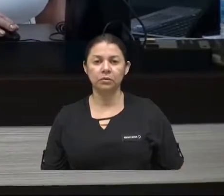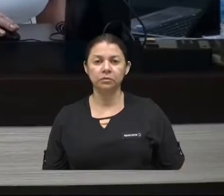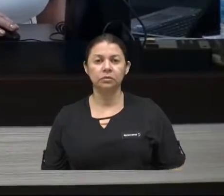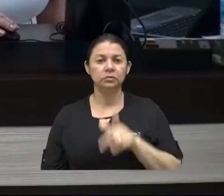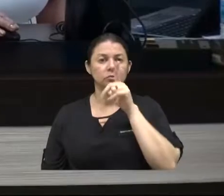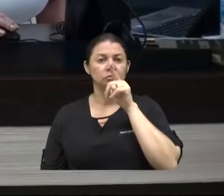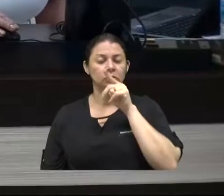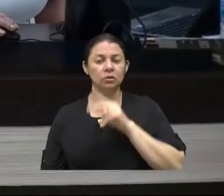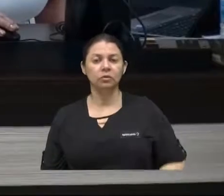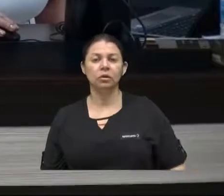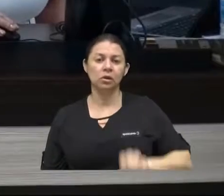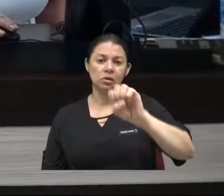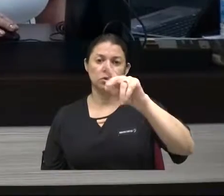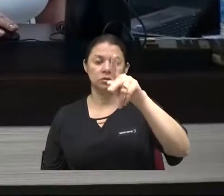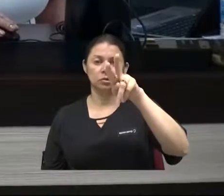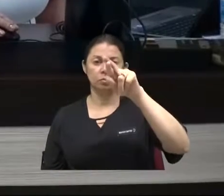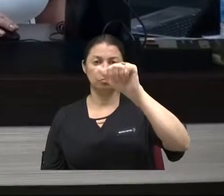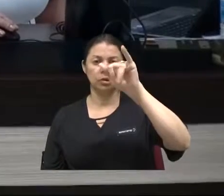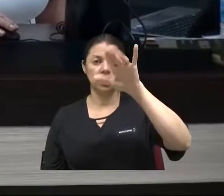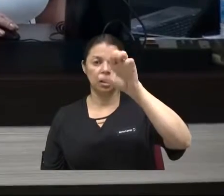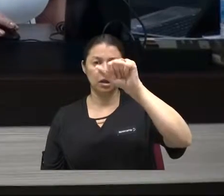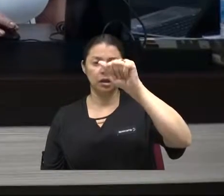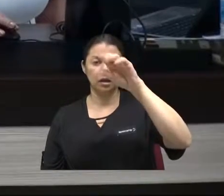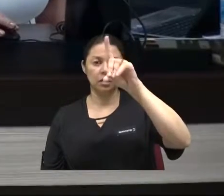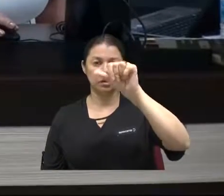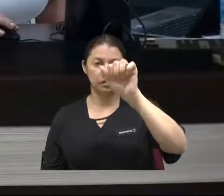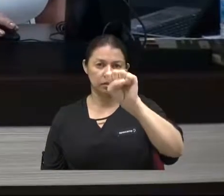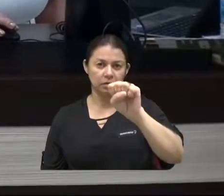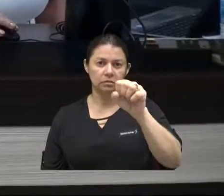do vereador Wagner Barbosa.